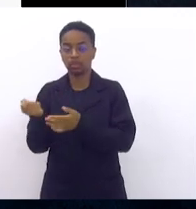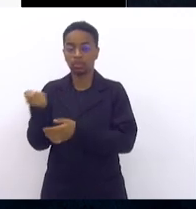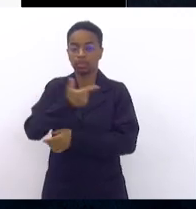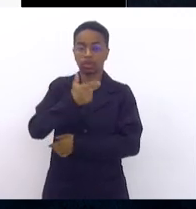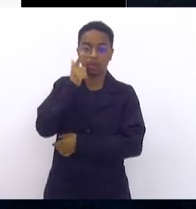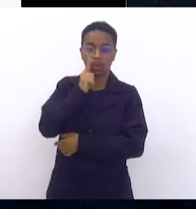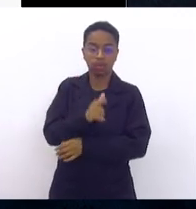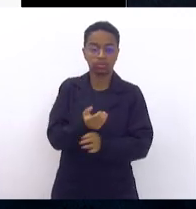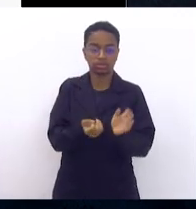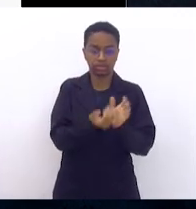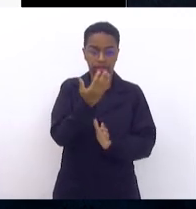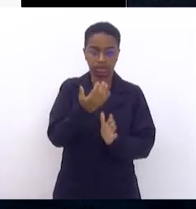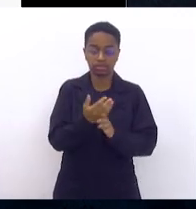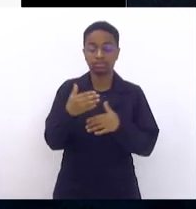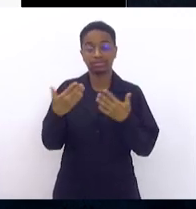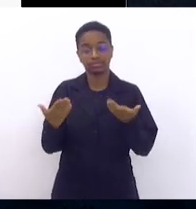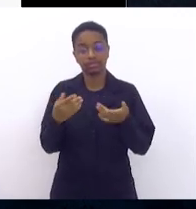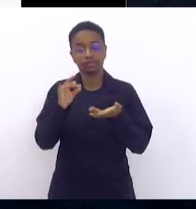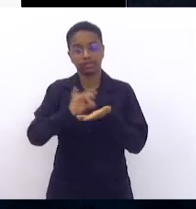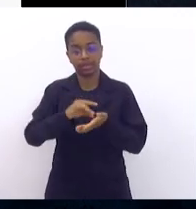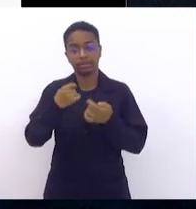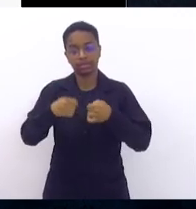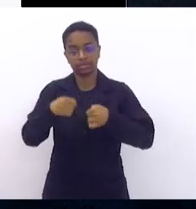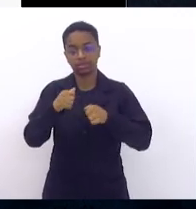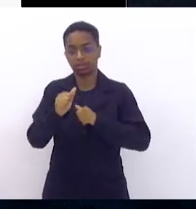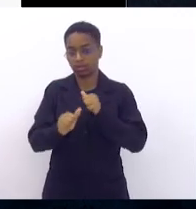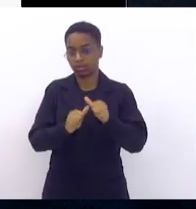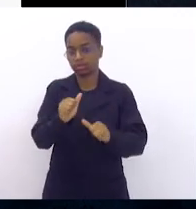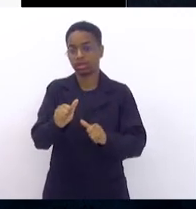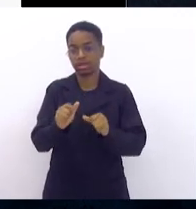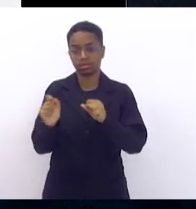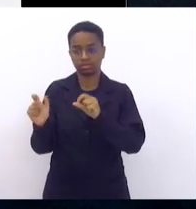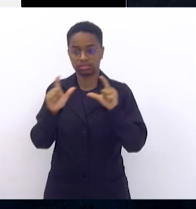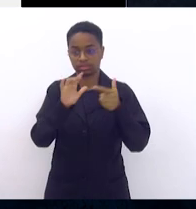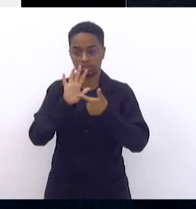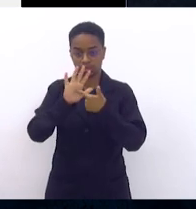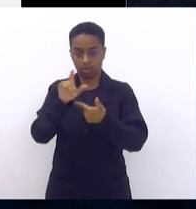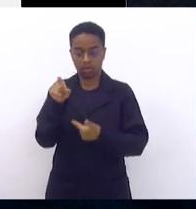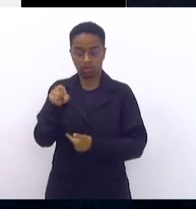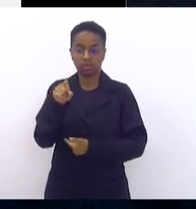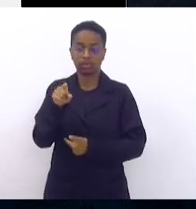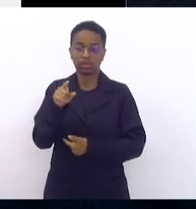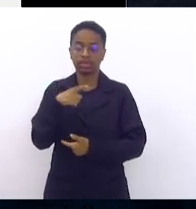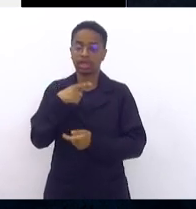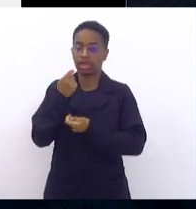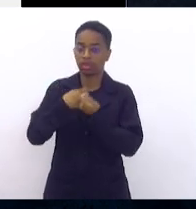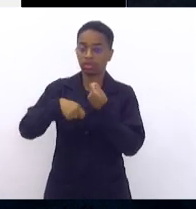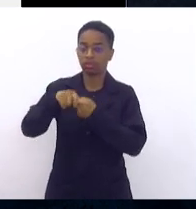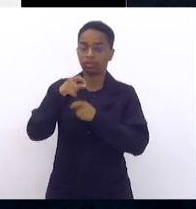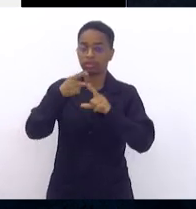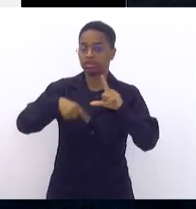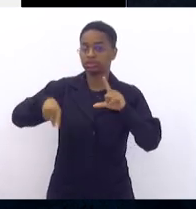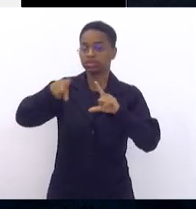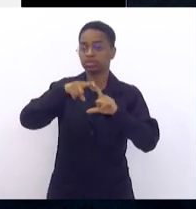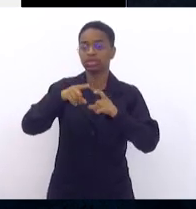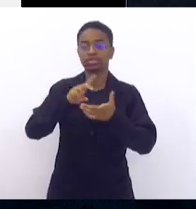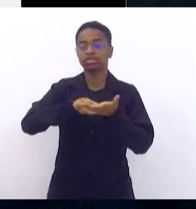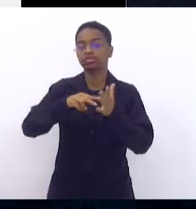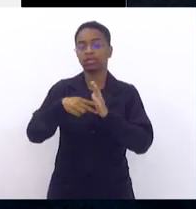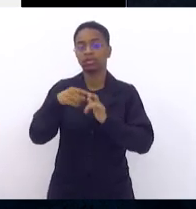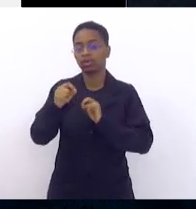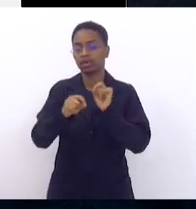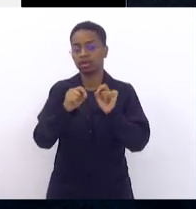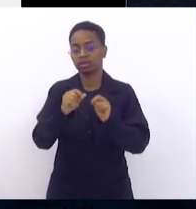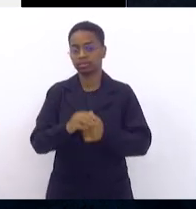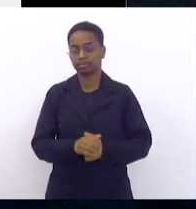e a gente precisa de fato mudar essa realidade que é o próximo slide quando a gente fala de Economia circular o que que é então a economia